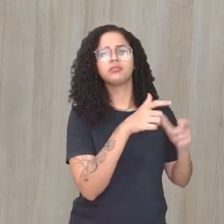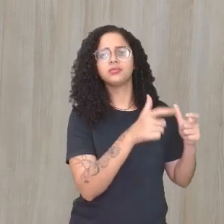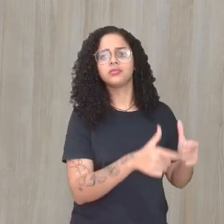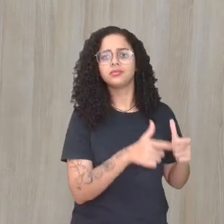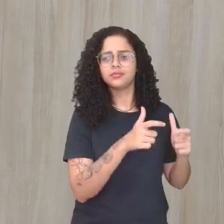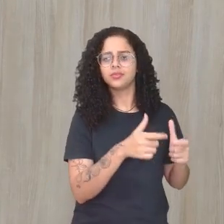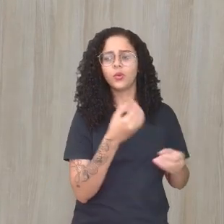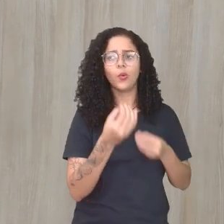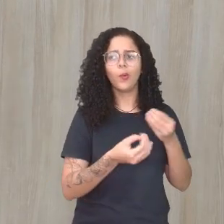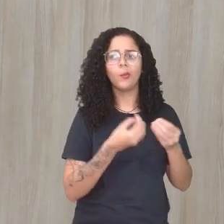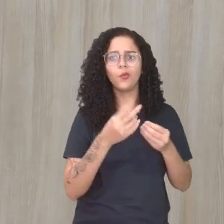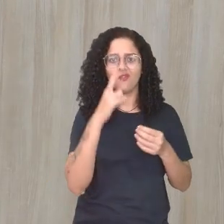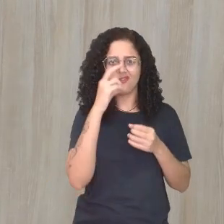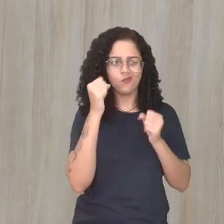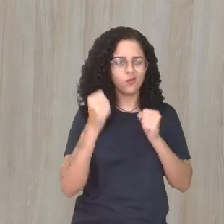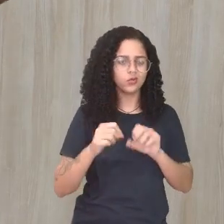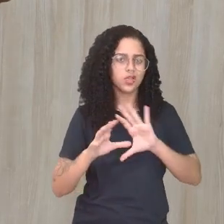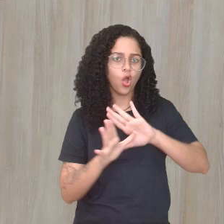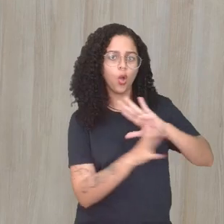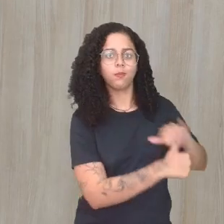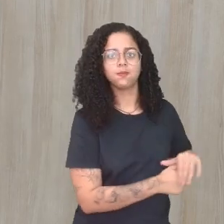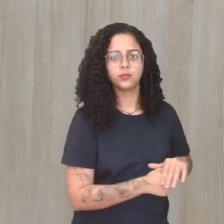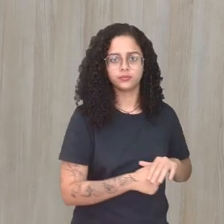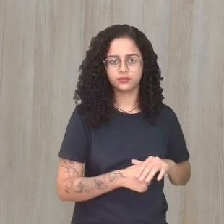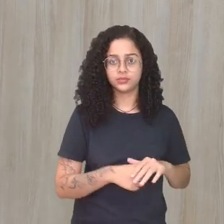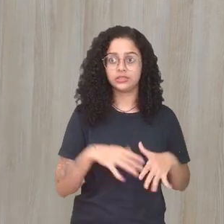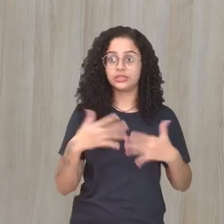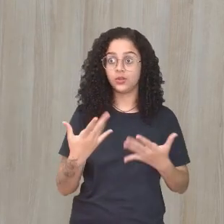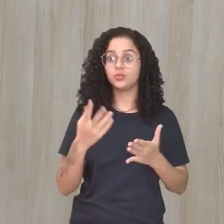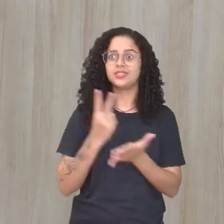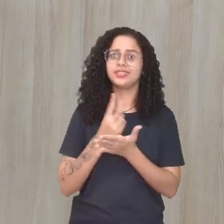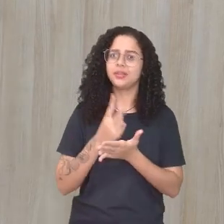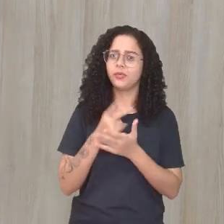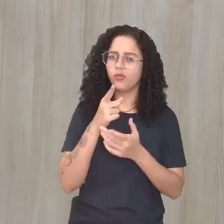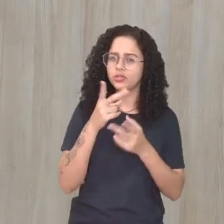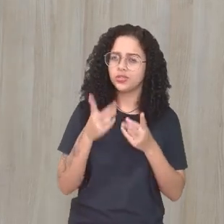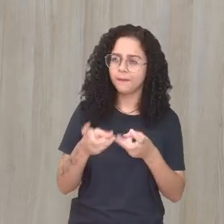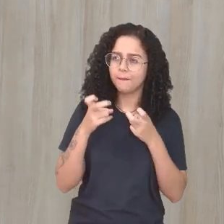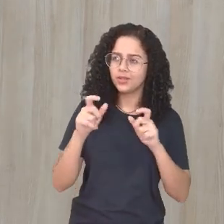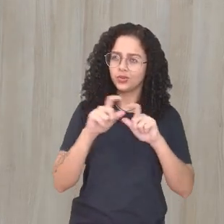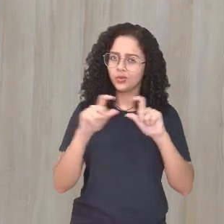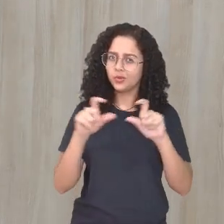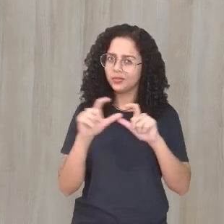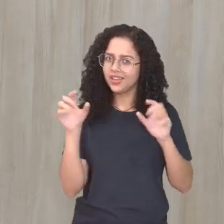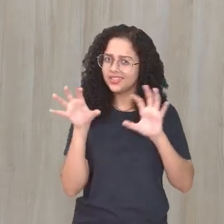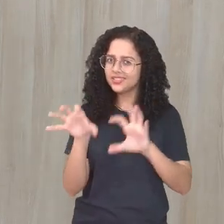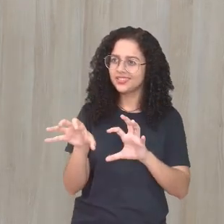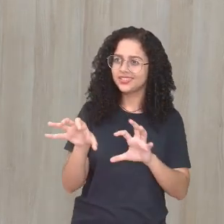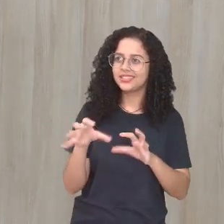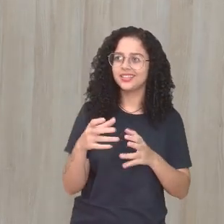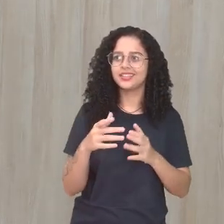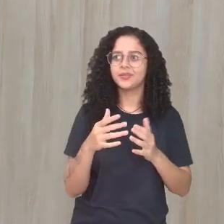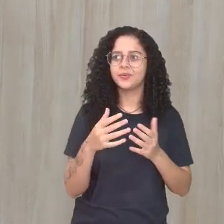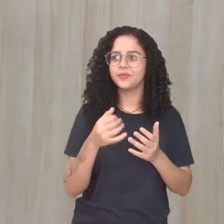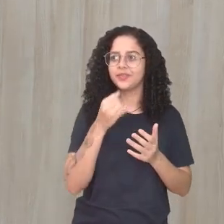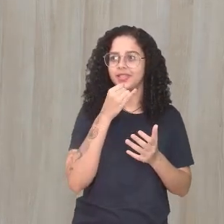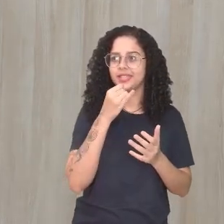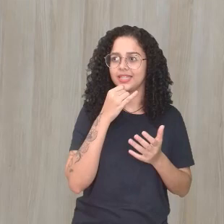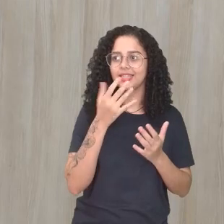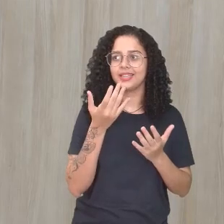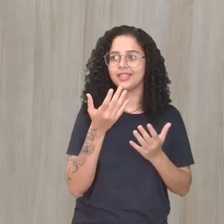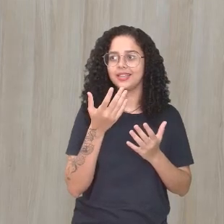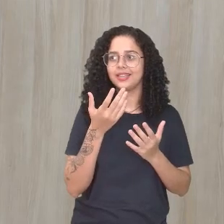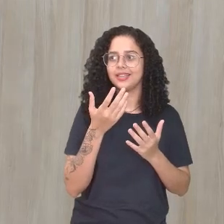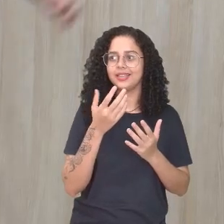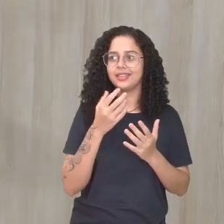vizinhos por meio da força, né? Então, toda vez que você observar alguma frase nesse sentido, né? Vamos lá,